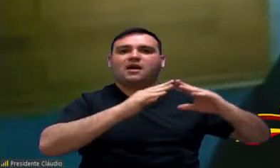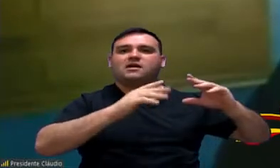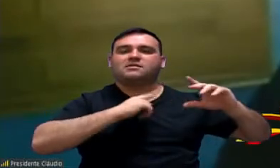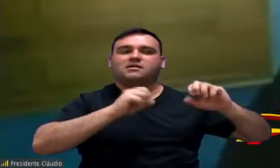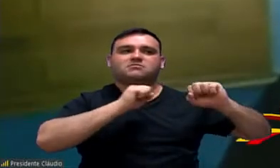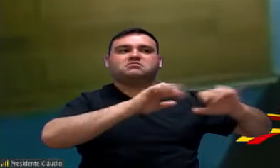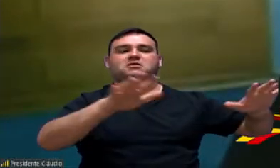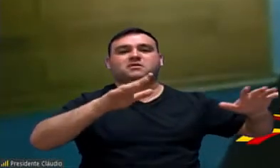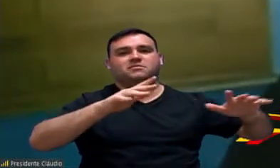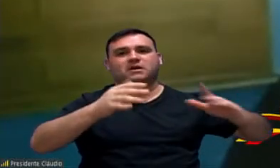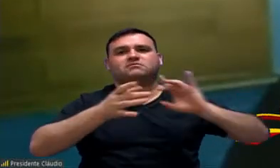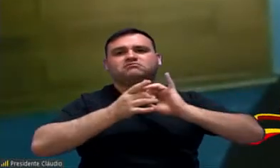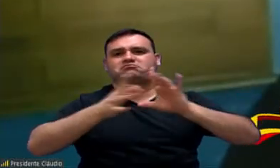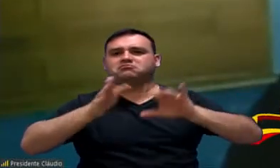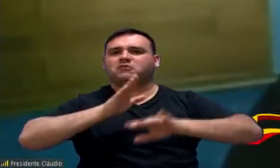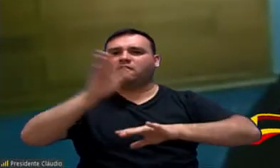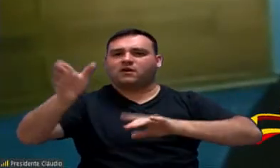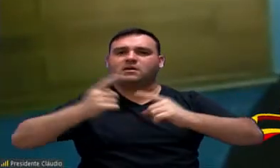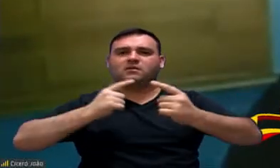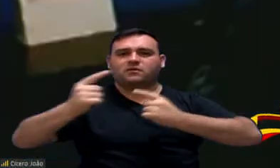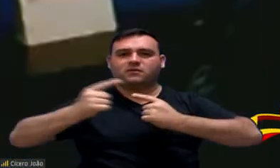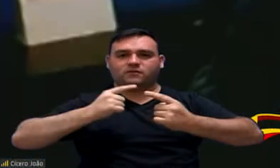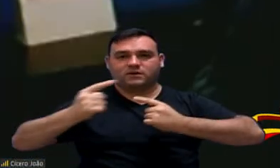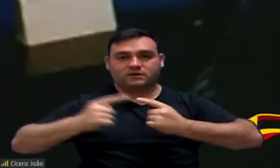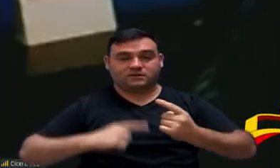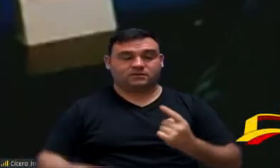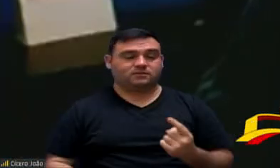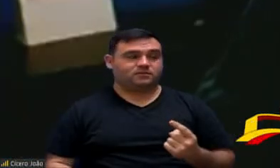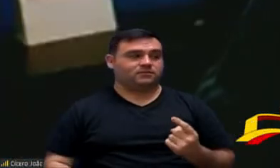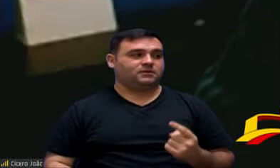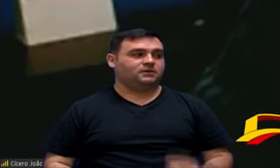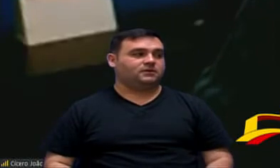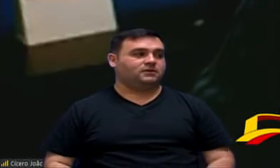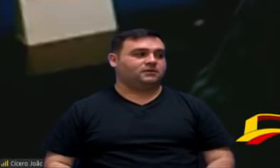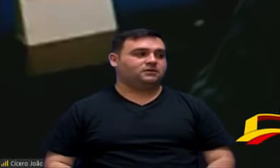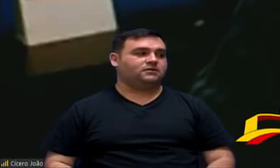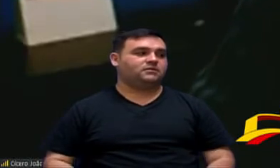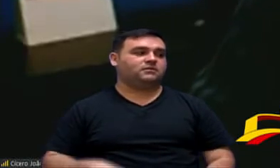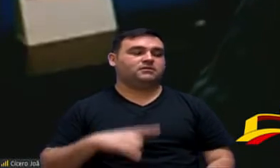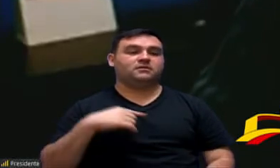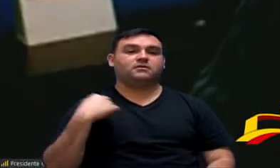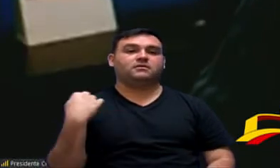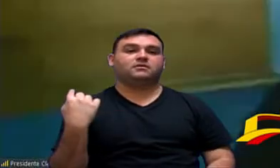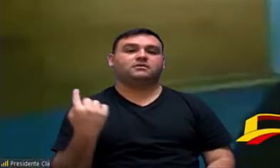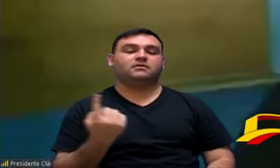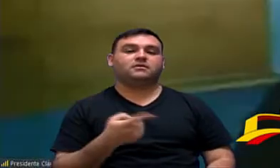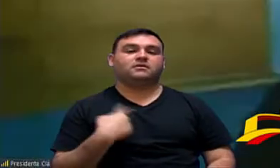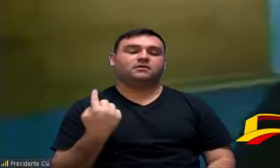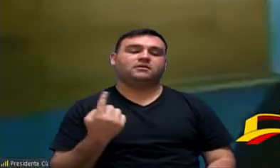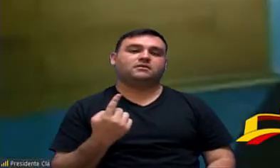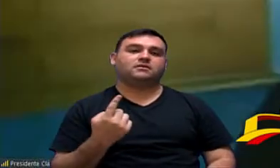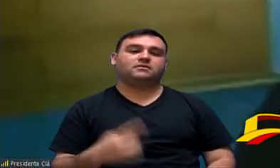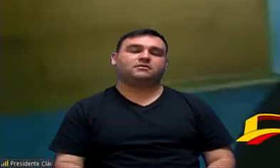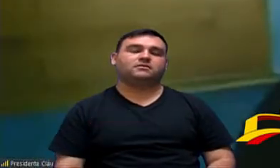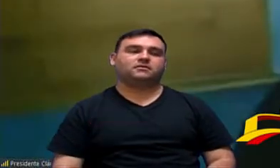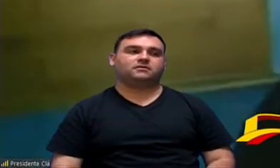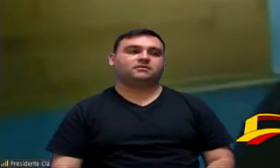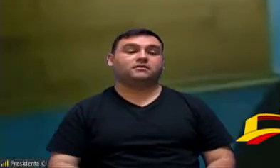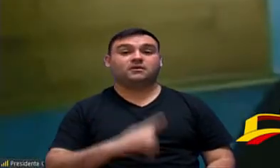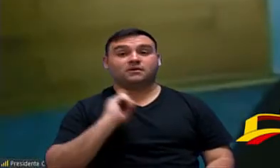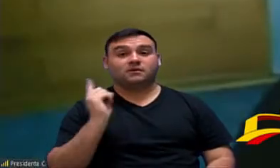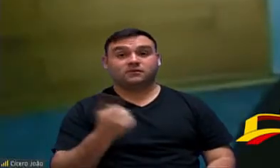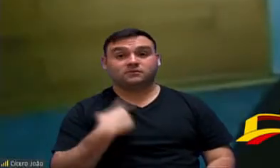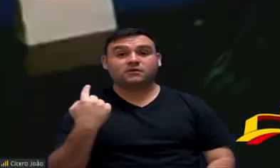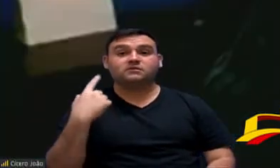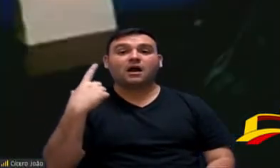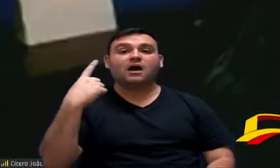mas Vossa Excelência está liberada da sessão para ir buscar o munícipe. Vai sair da portaria e vai também na casa, buscar. Nós somos